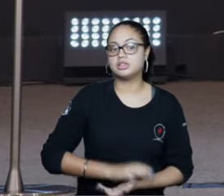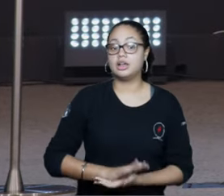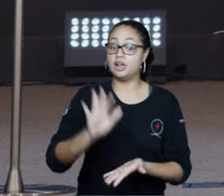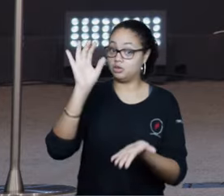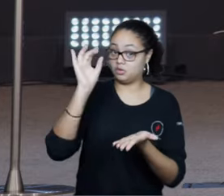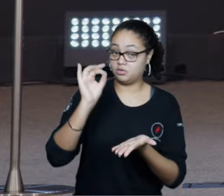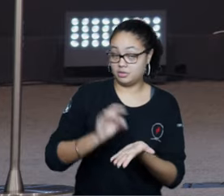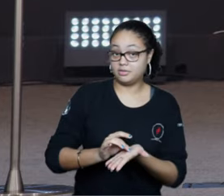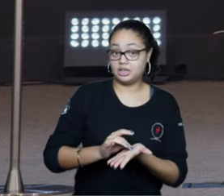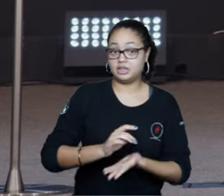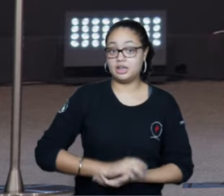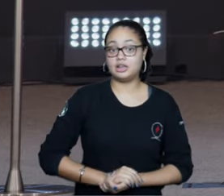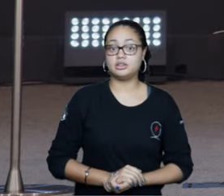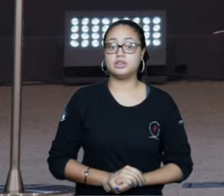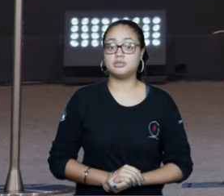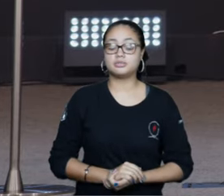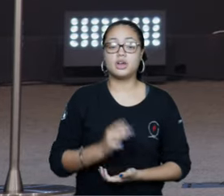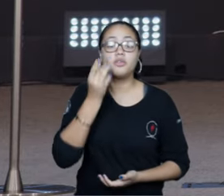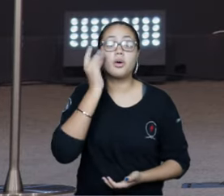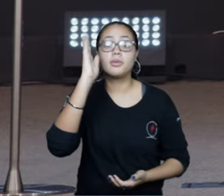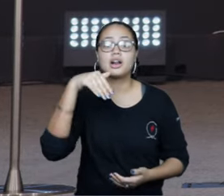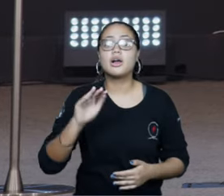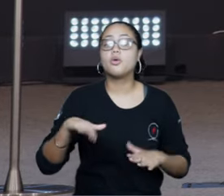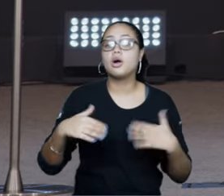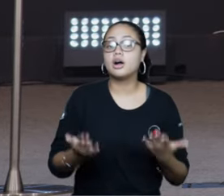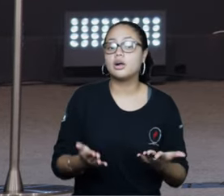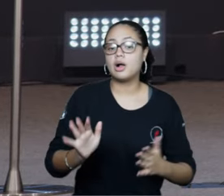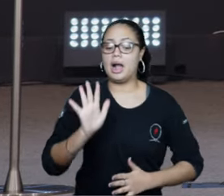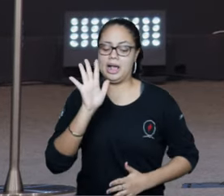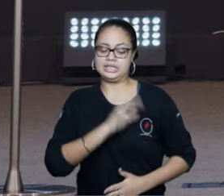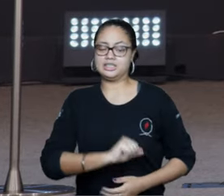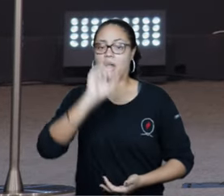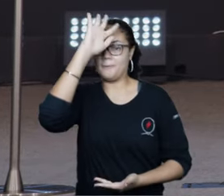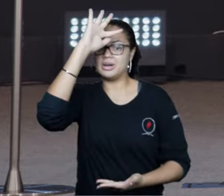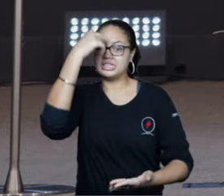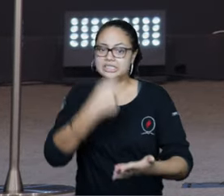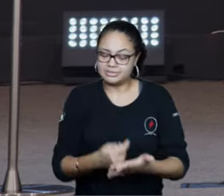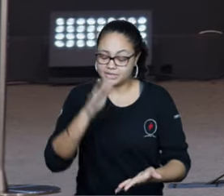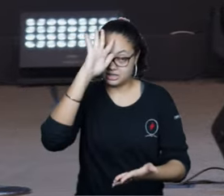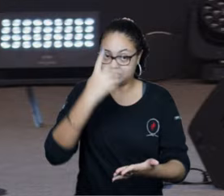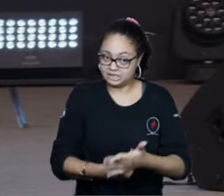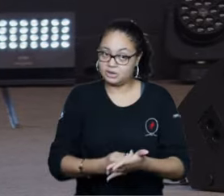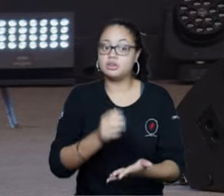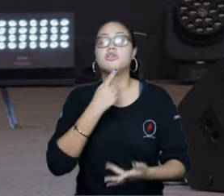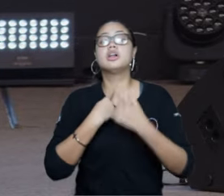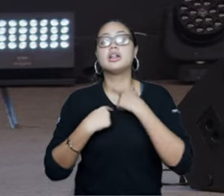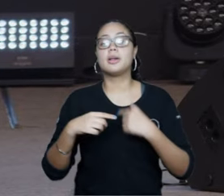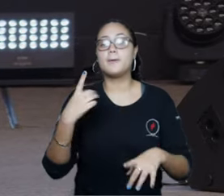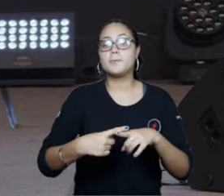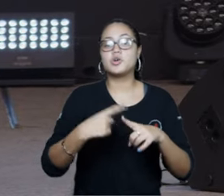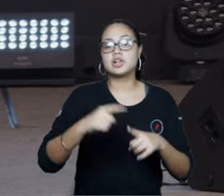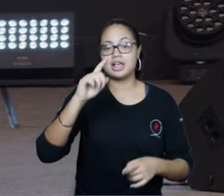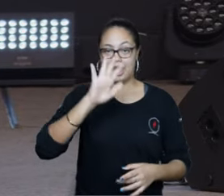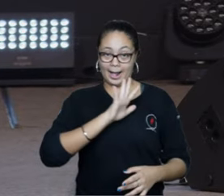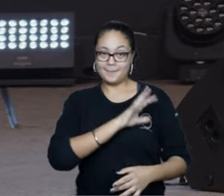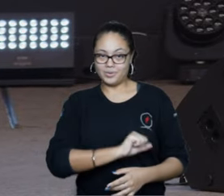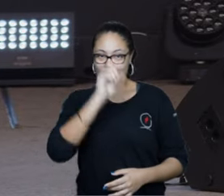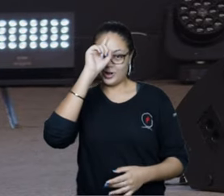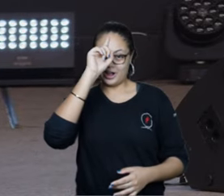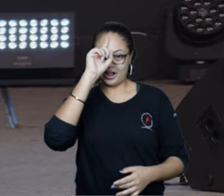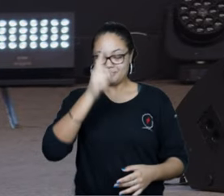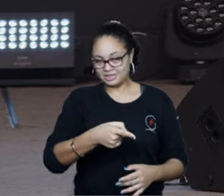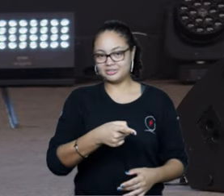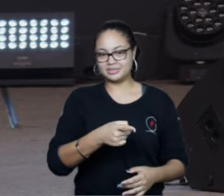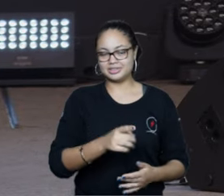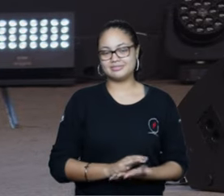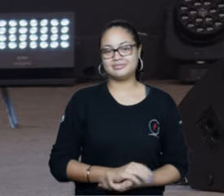afirmação e vou provar Qual é a prova que amar é uma decisão da vontade porque amor é mandamento e